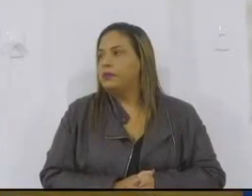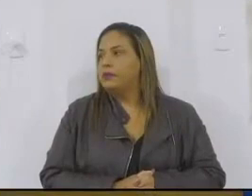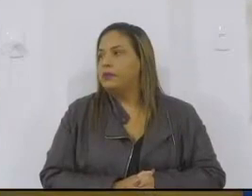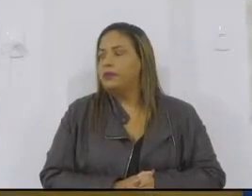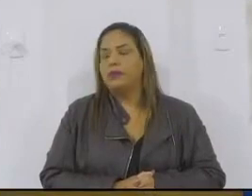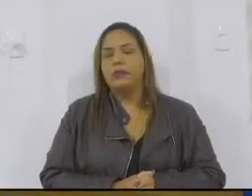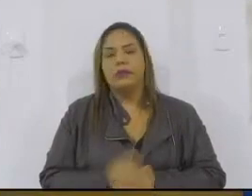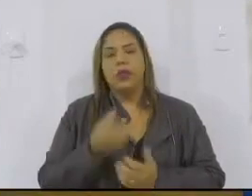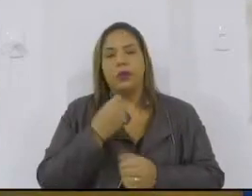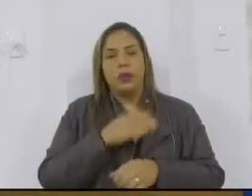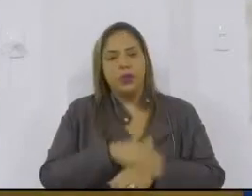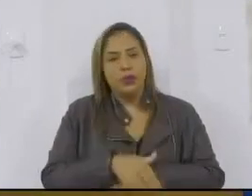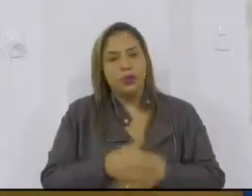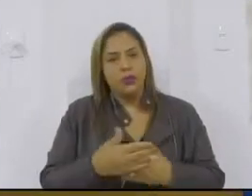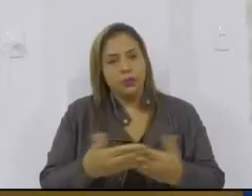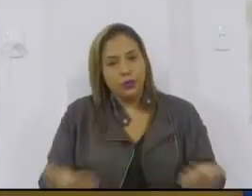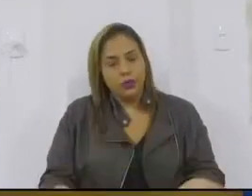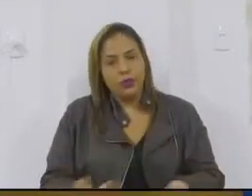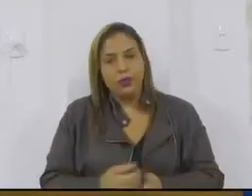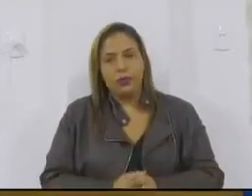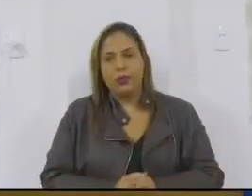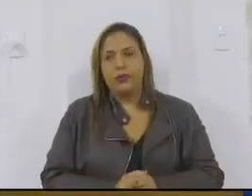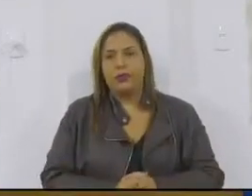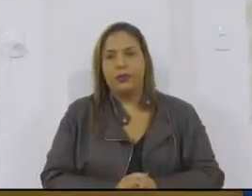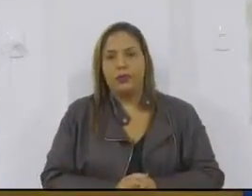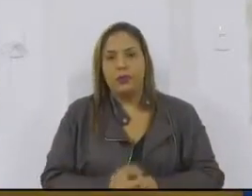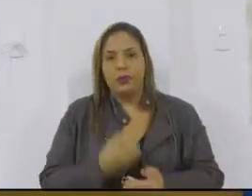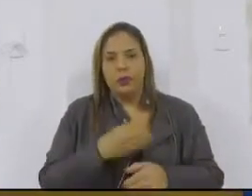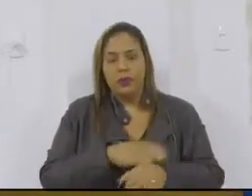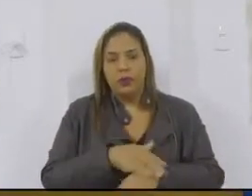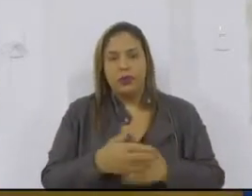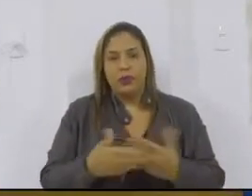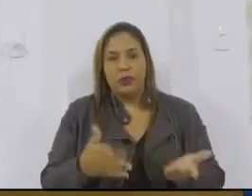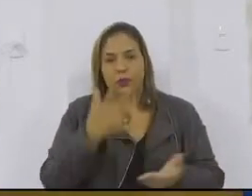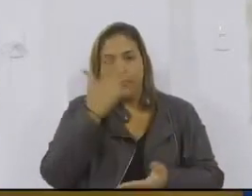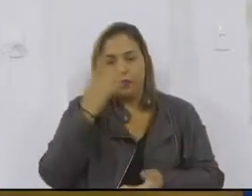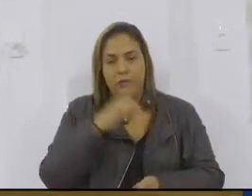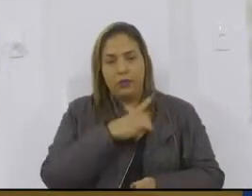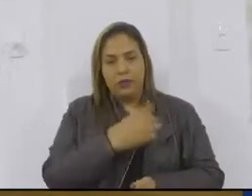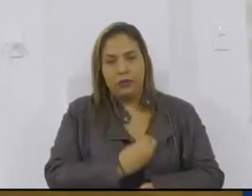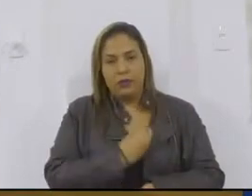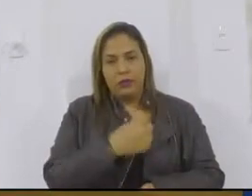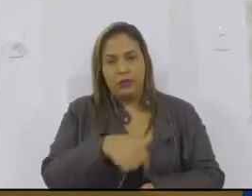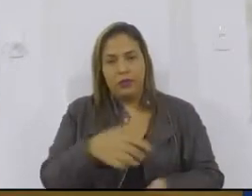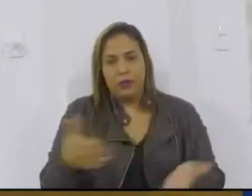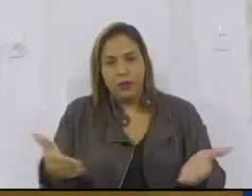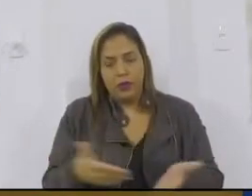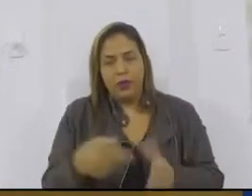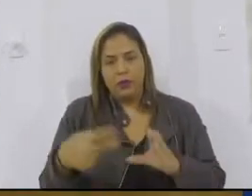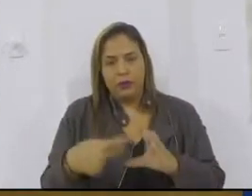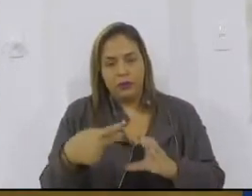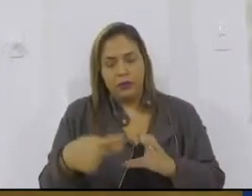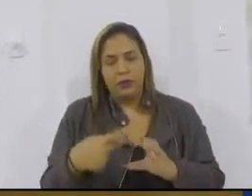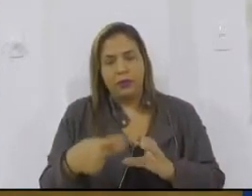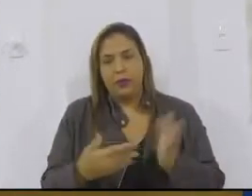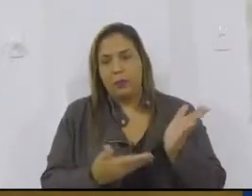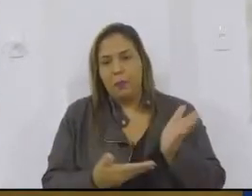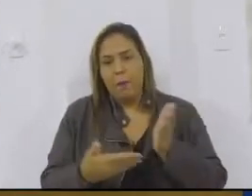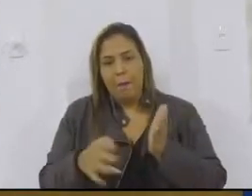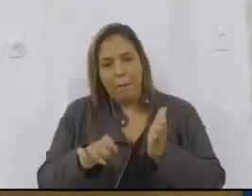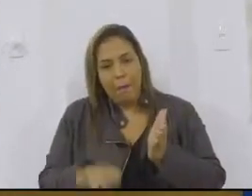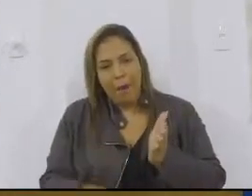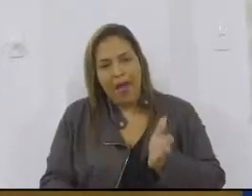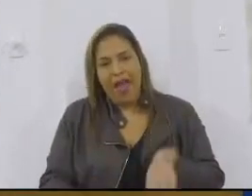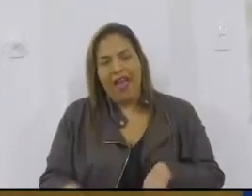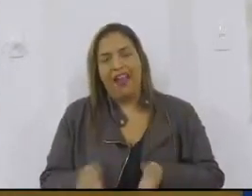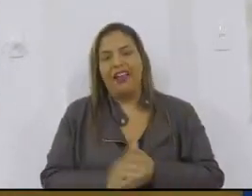Boa noite, excelências. Boa noite a todos que estão aqui na casa. São todos muito bem-vindos. Né, a